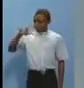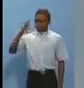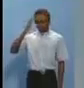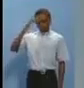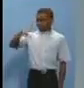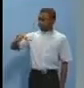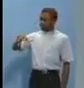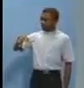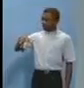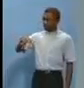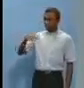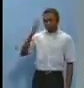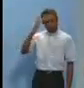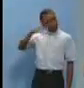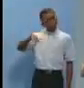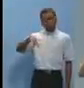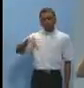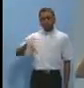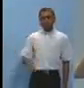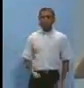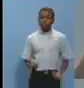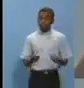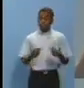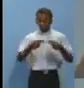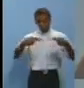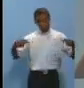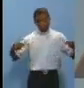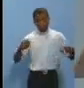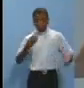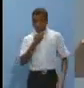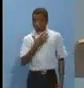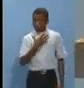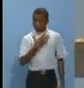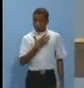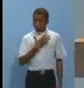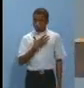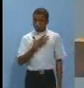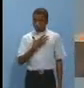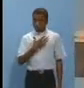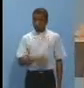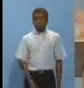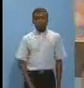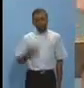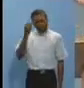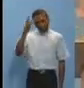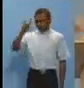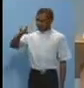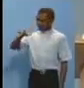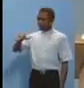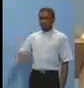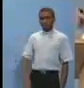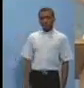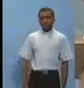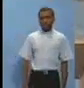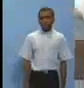ler, não tem problema. Jesus Cristo pensou nisso. O povo judeu tinha mais de 600 normas para